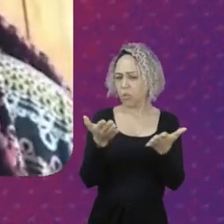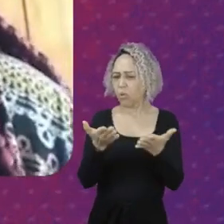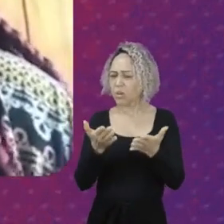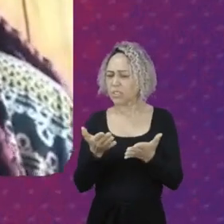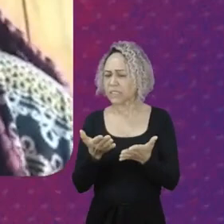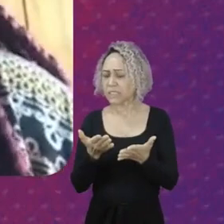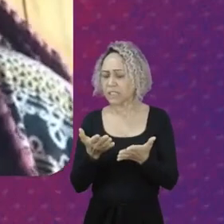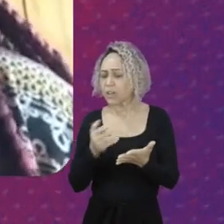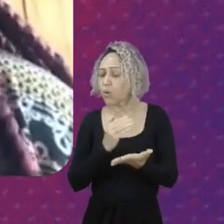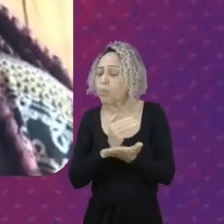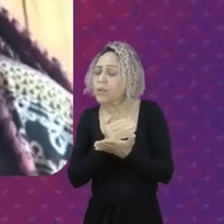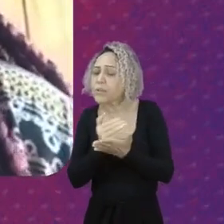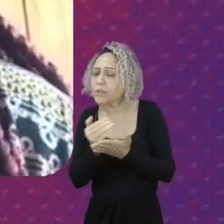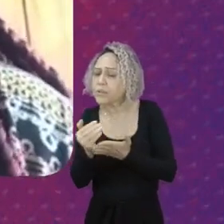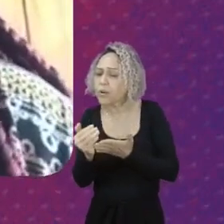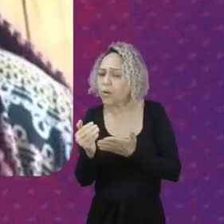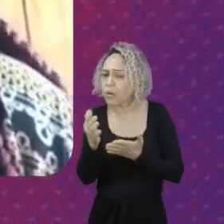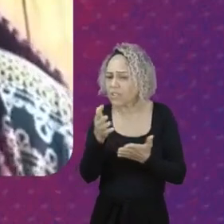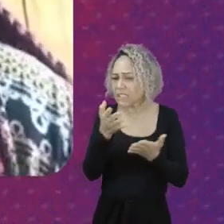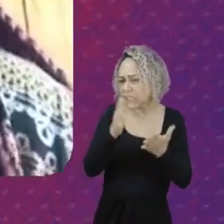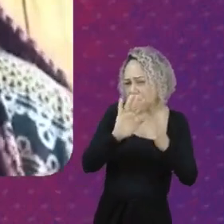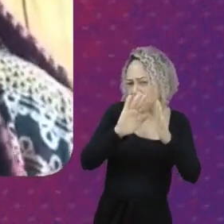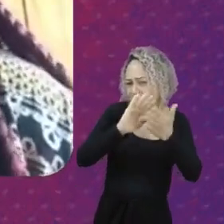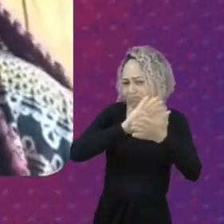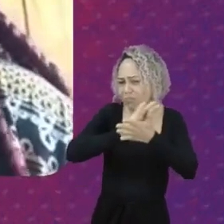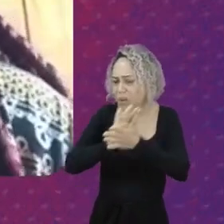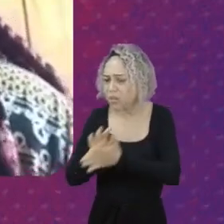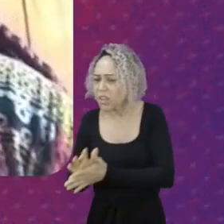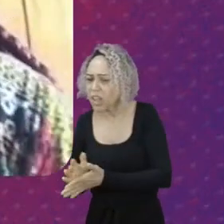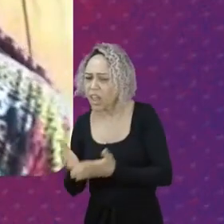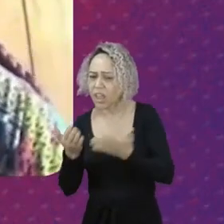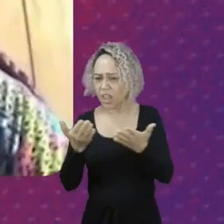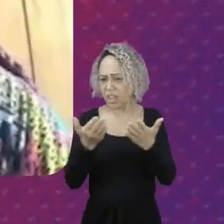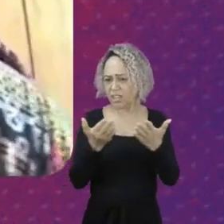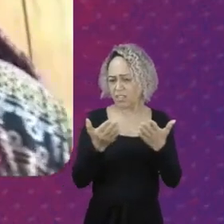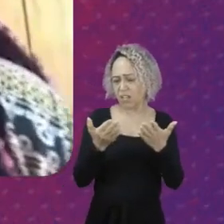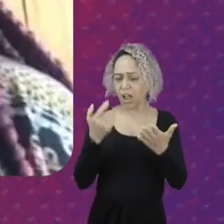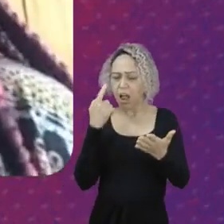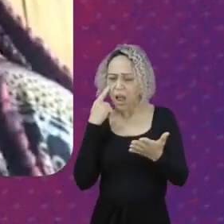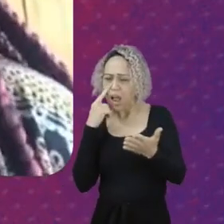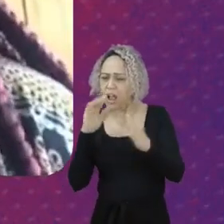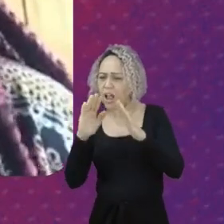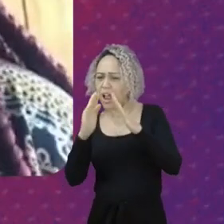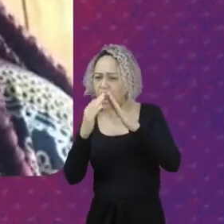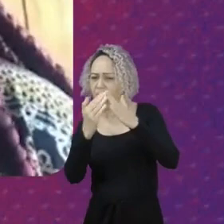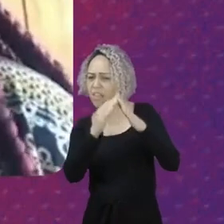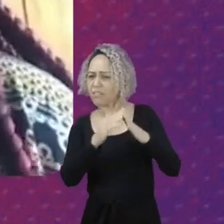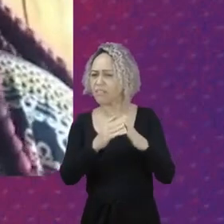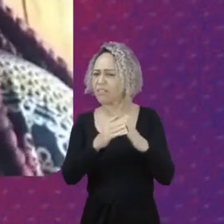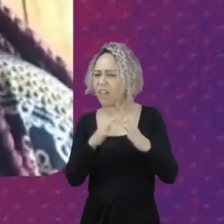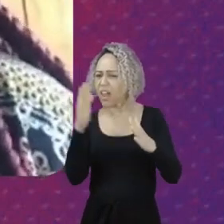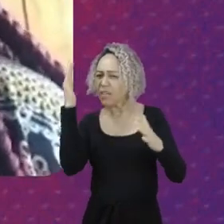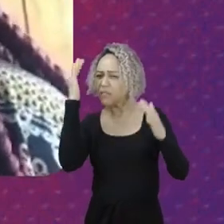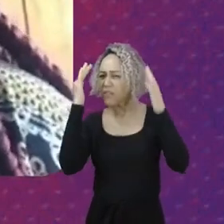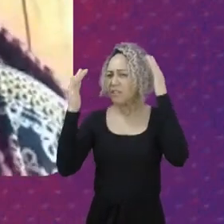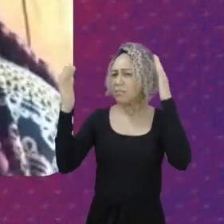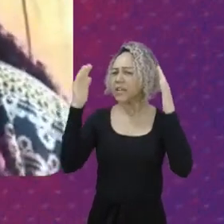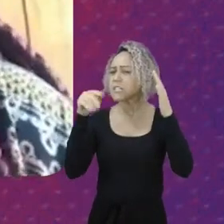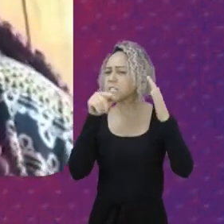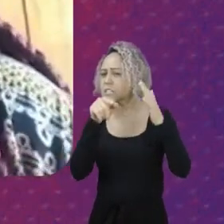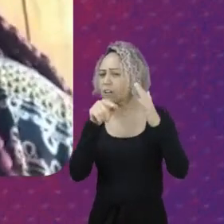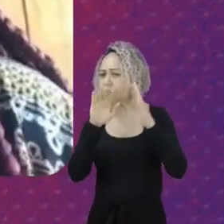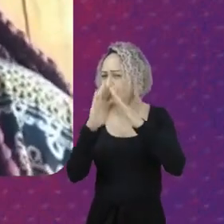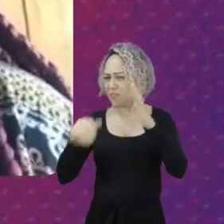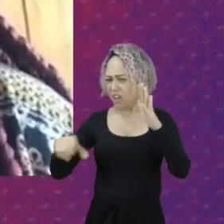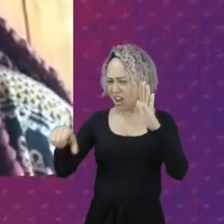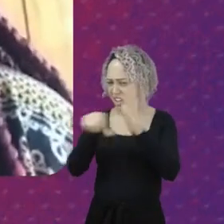espaço altamente criminalizado. E ele fala sobre a criminalização de quem vive nas favelas. Por